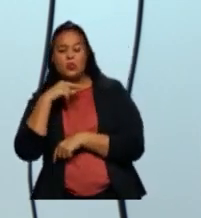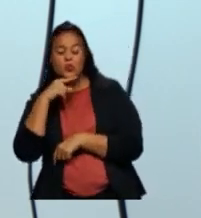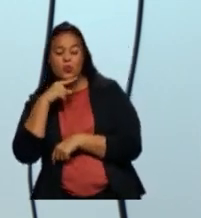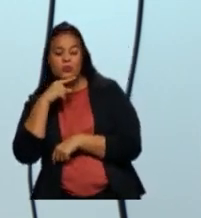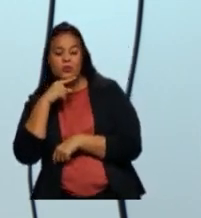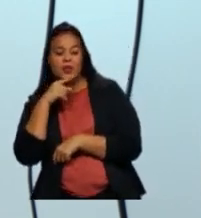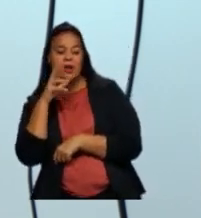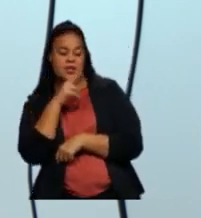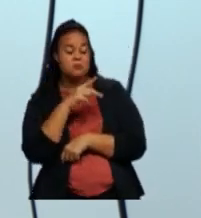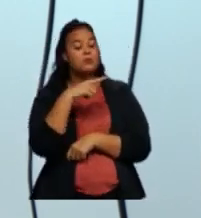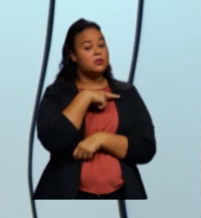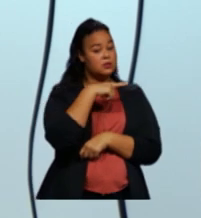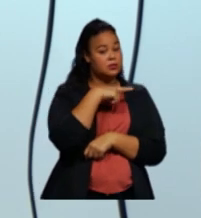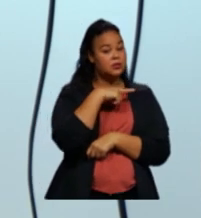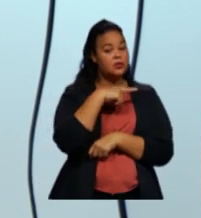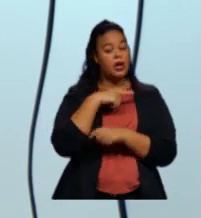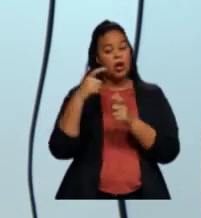mesmo tem.